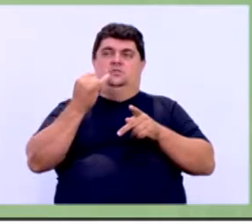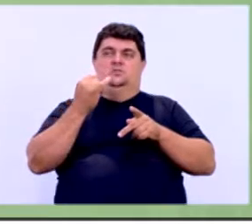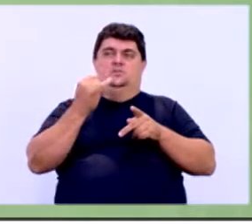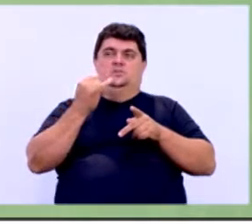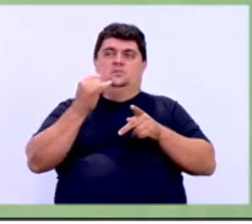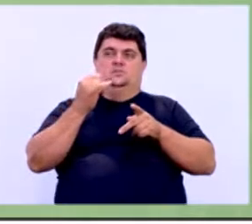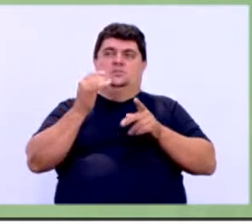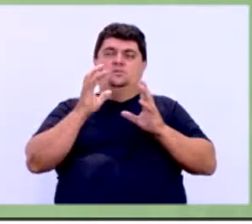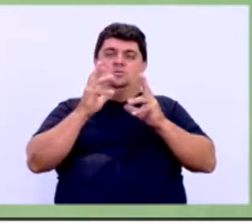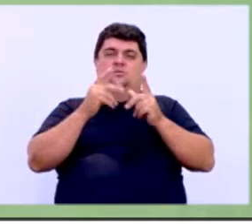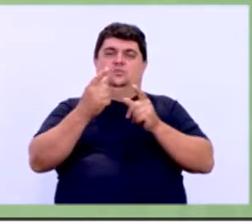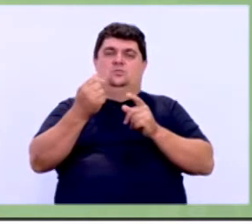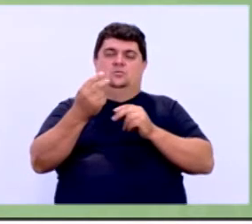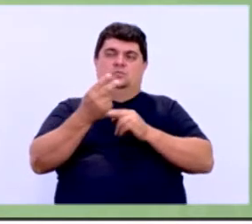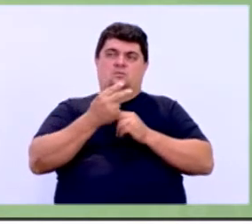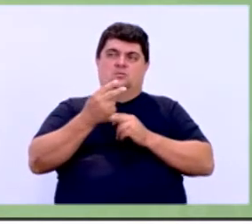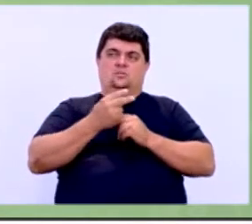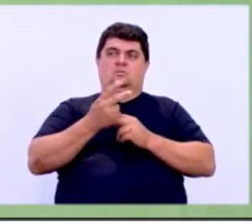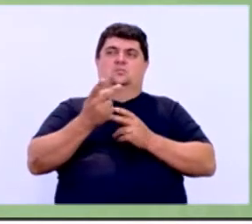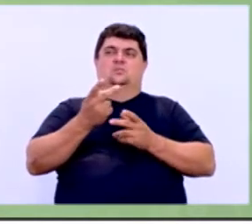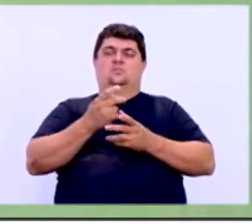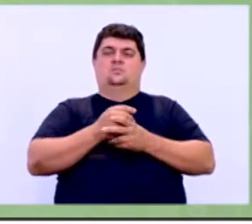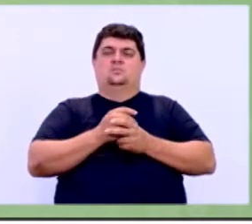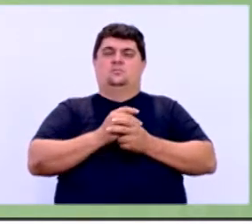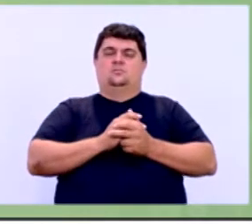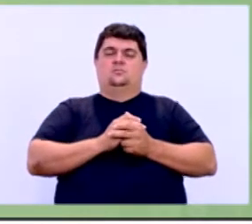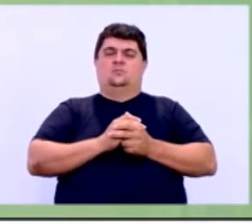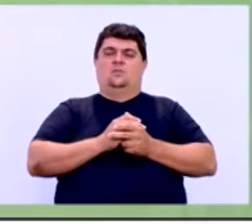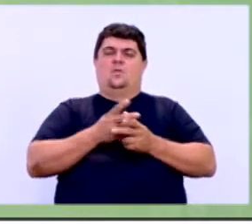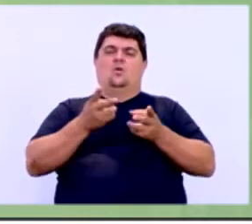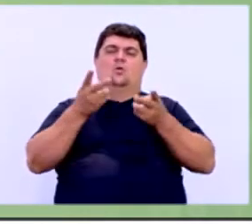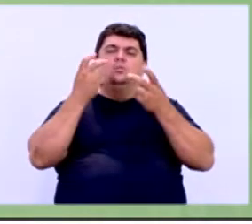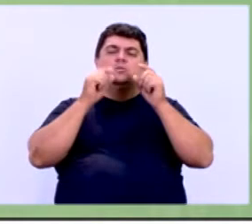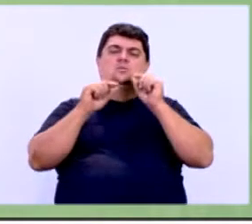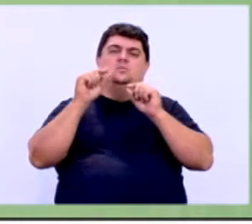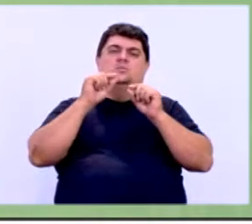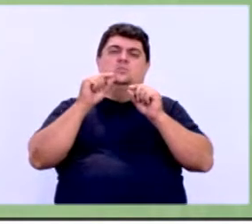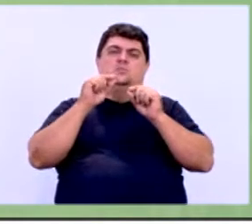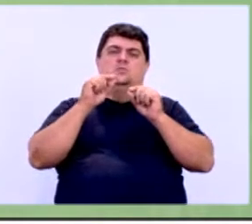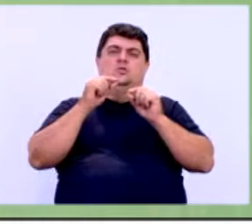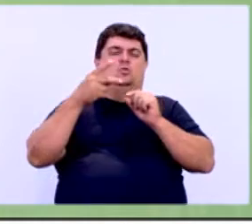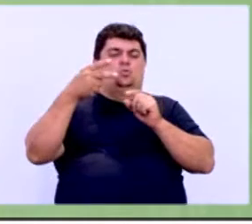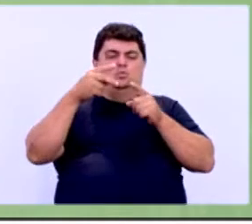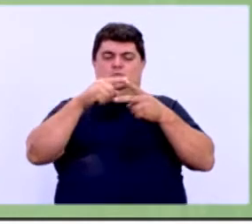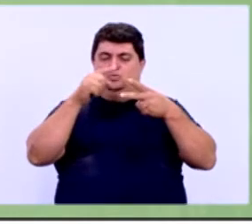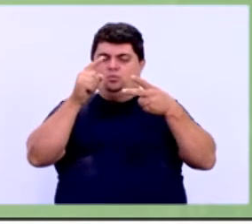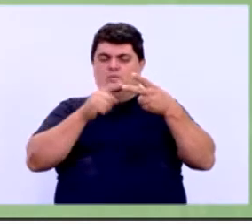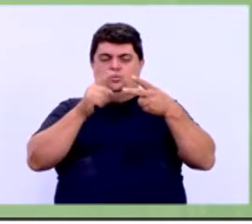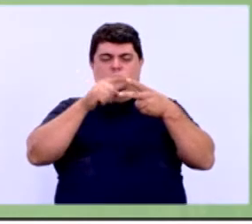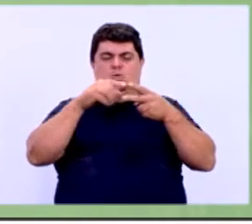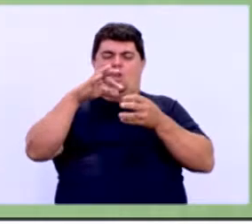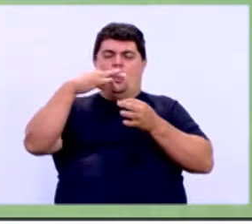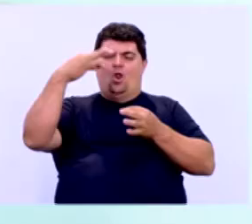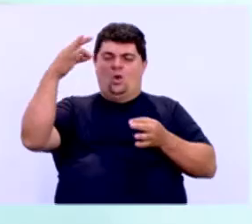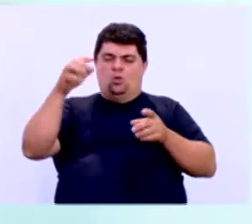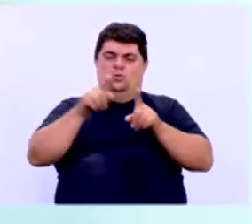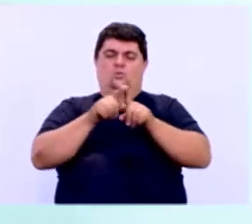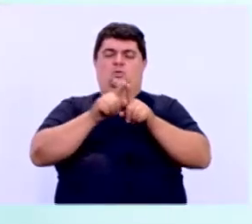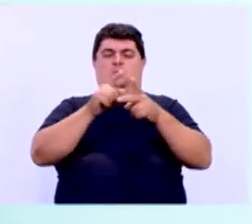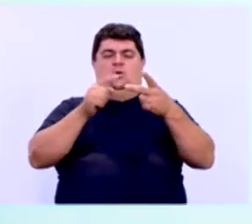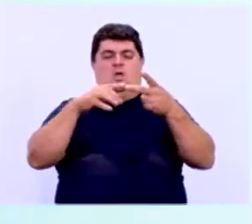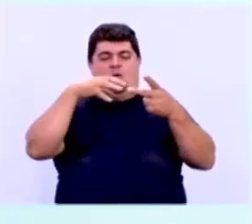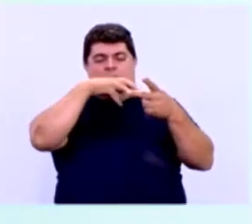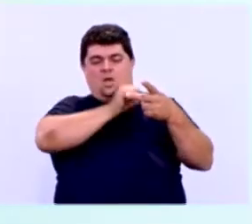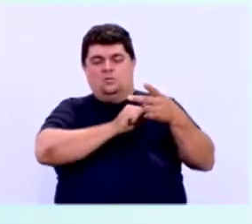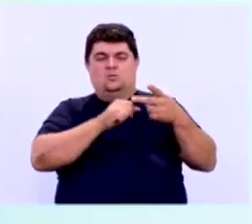nas receitas, né? Observe, caro aluno, que tanto o financiamento de longo prazo quanto o financiamento de curto e